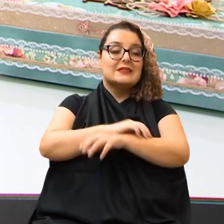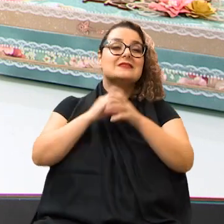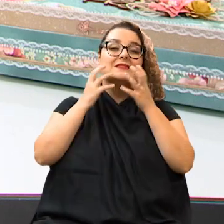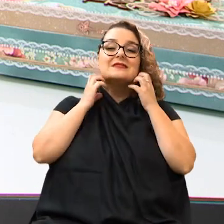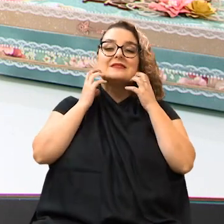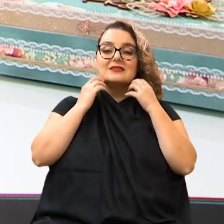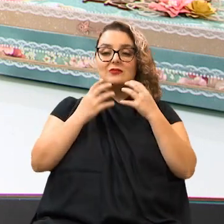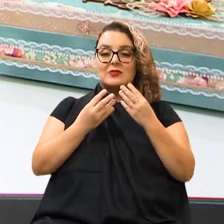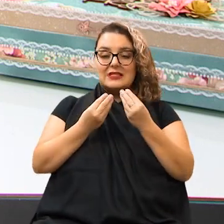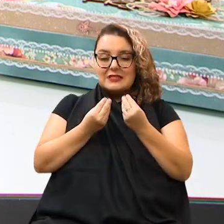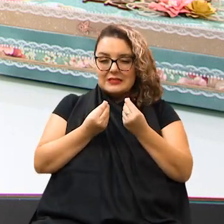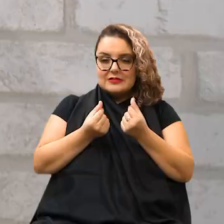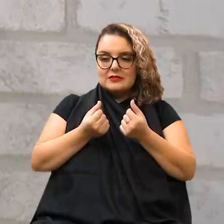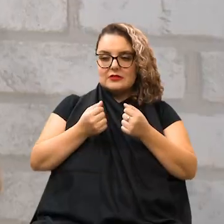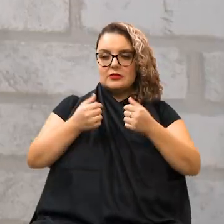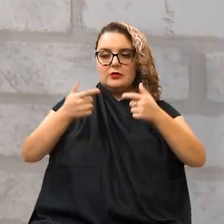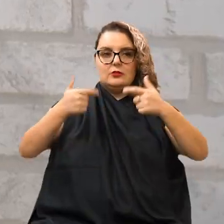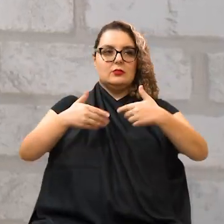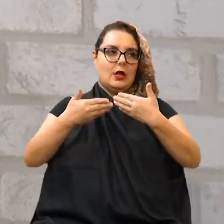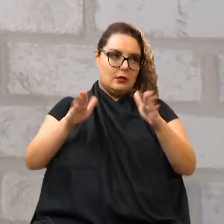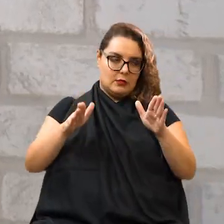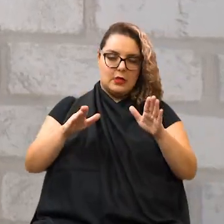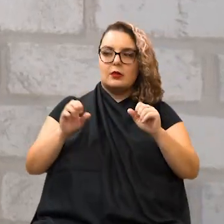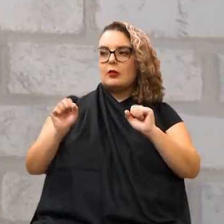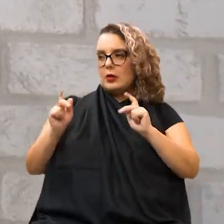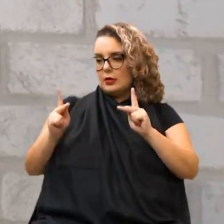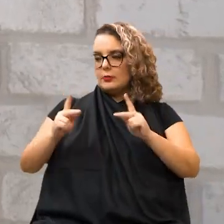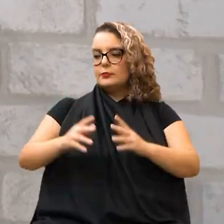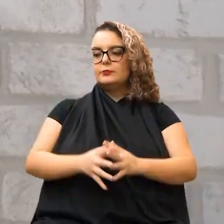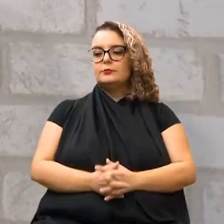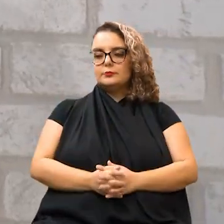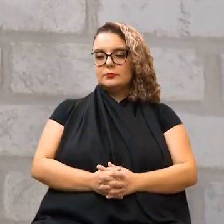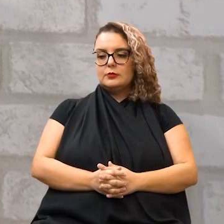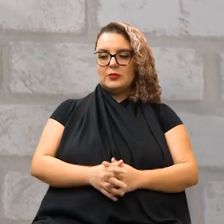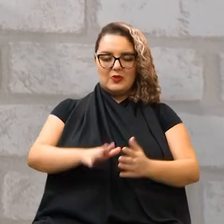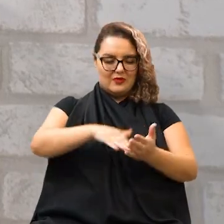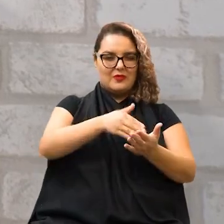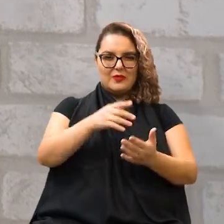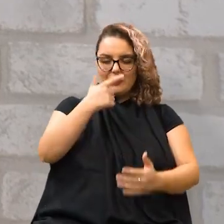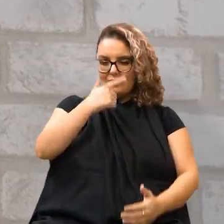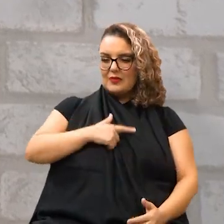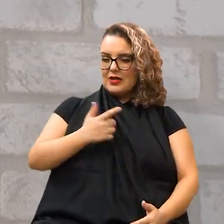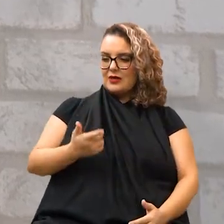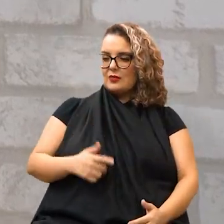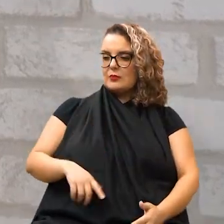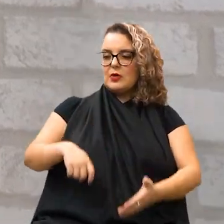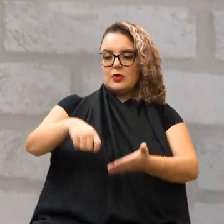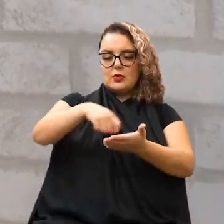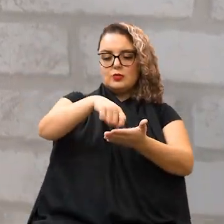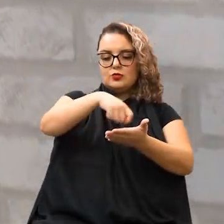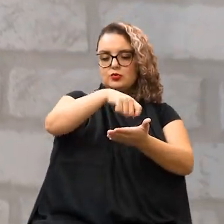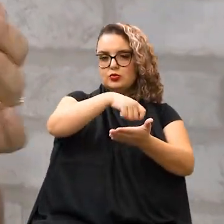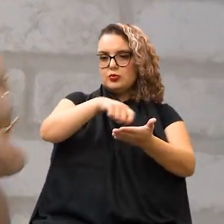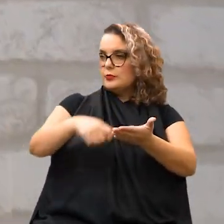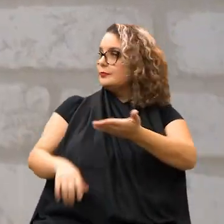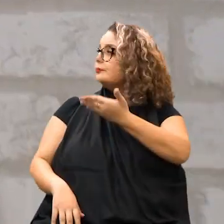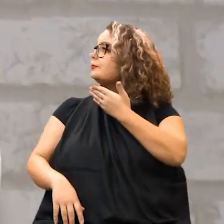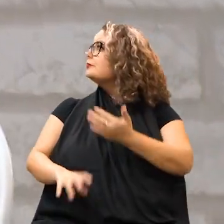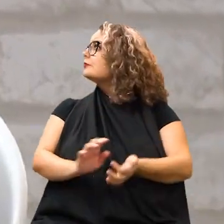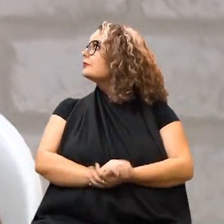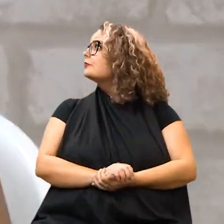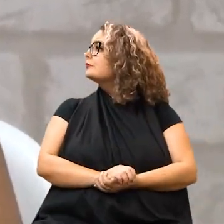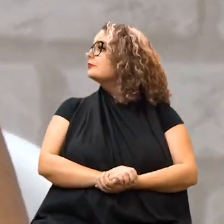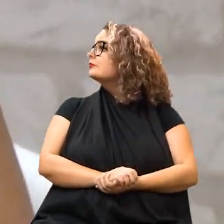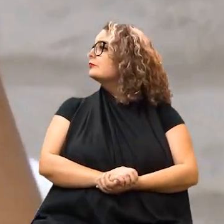alérgicas, aquelas bem sensíveis, trabalhar em ambientes abertos. Tá? Então, aqui ficou bem marcado, bem feio, mas quando a gente passa o